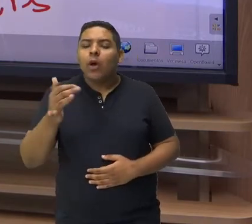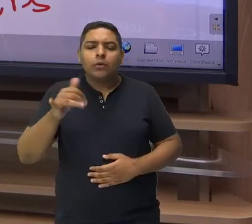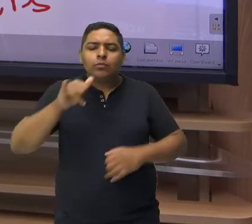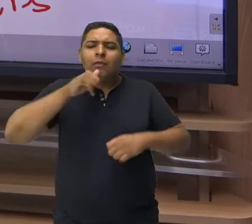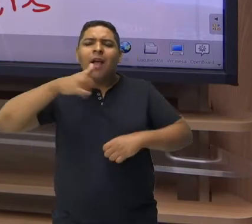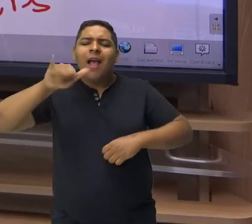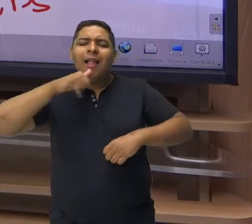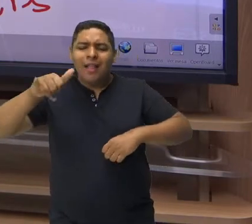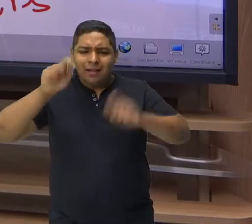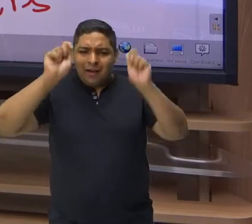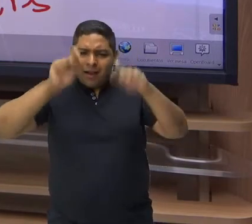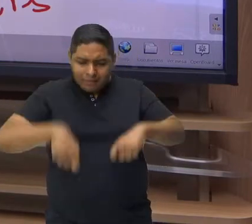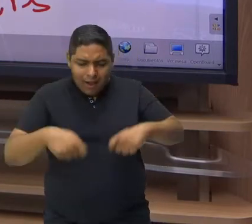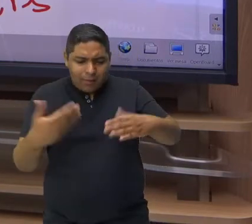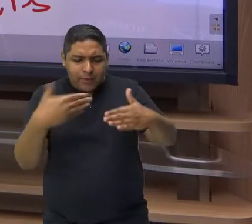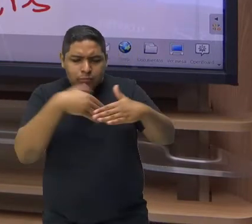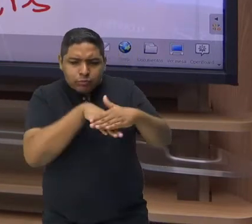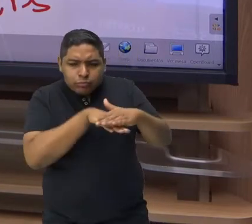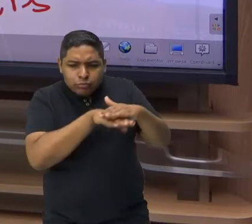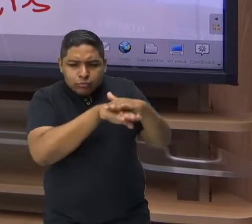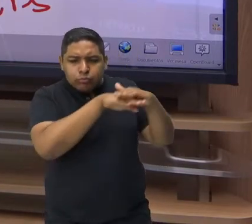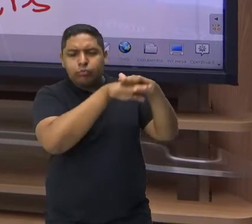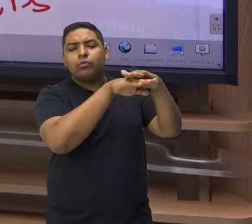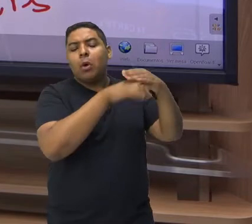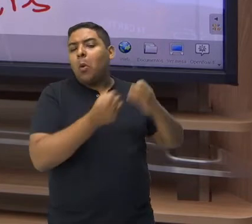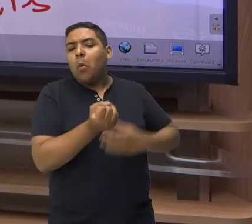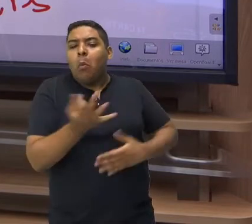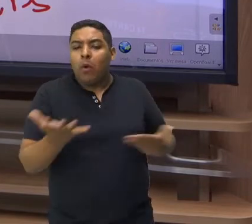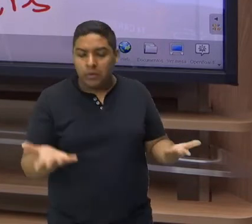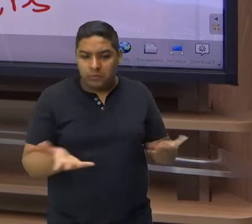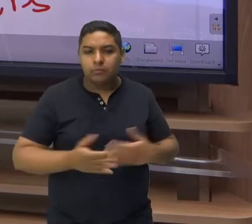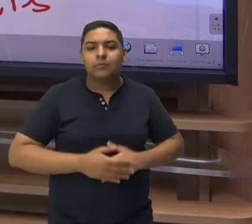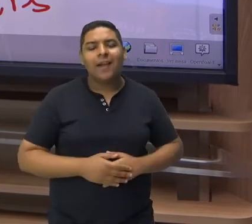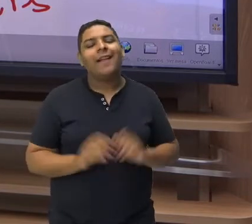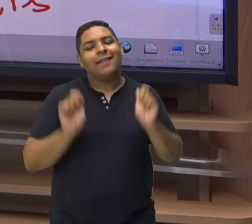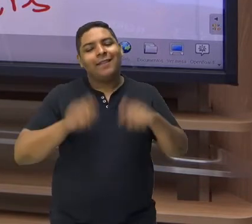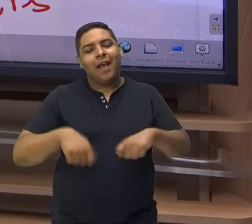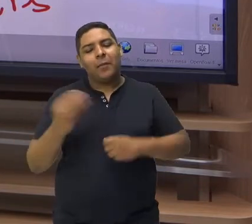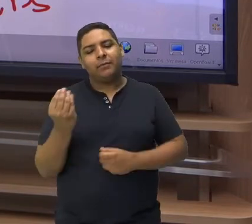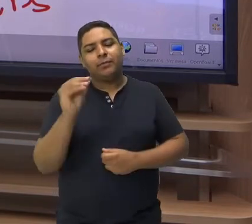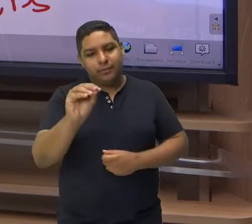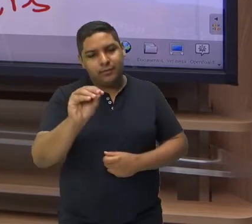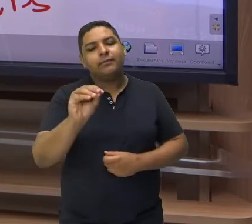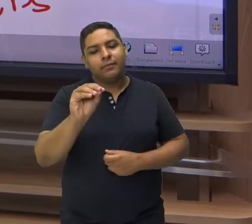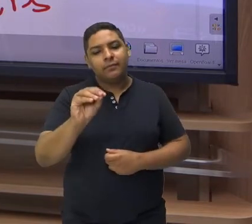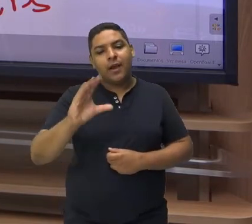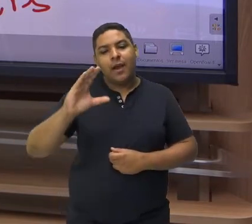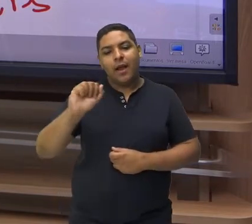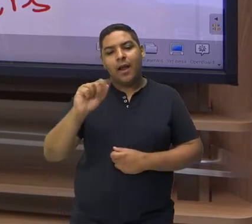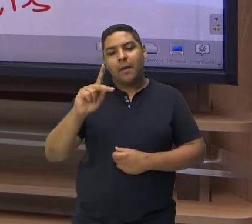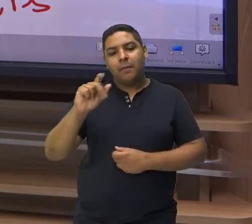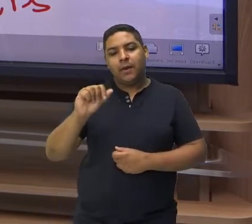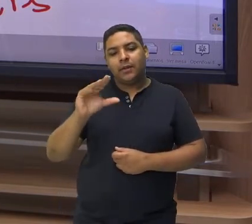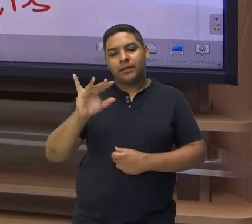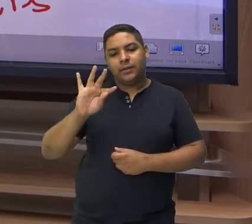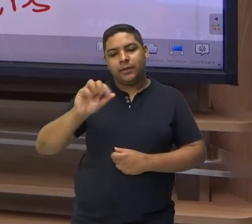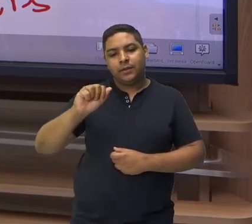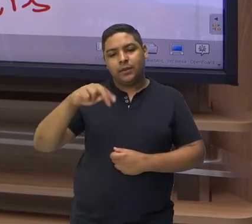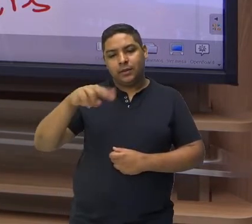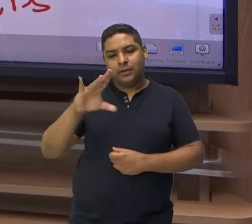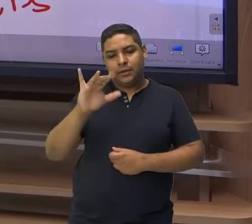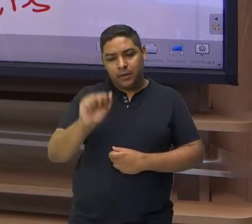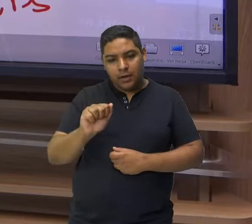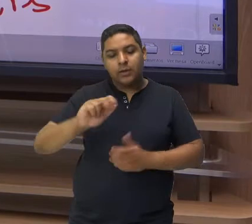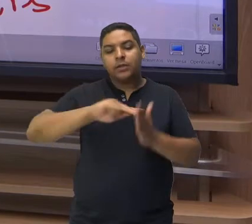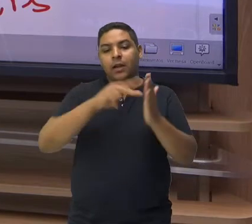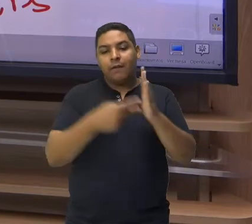elétrica esse capacitor consegue armazenar? Nós vamos indicar lá através da grandeza capacitância, beleza? O que